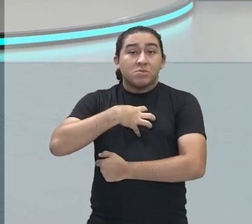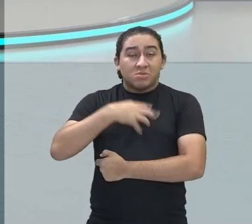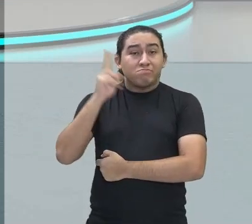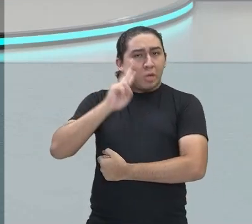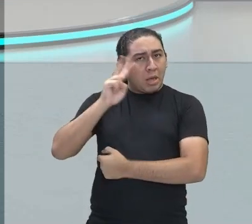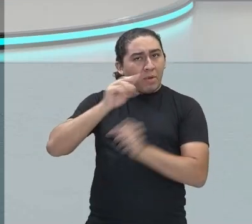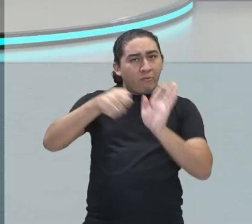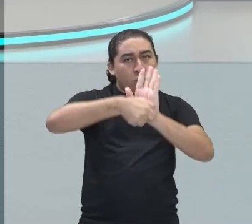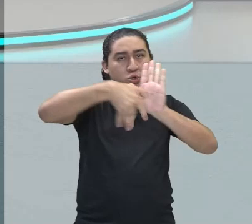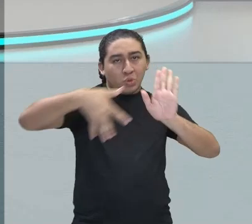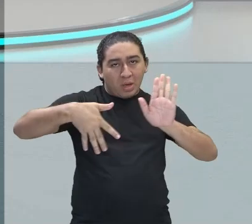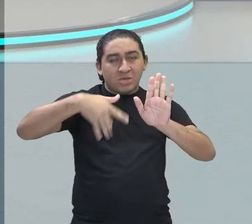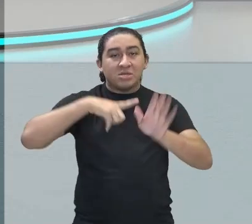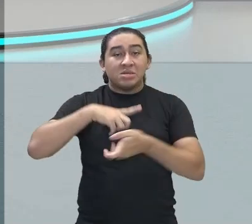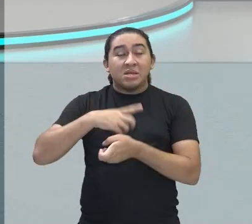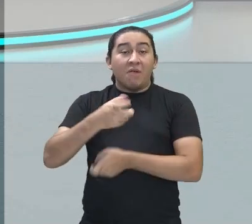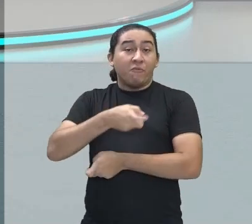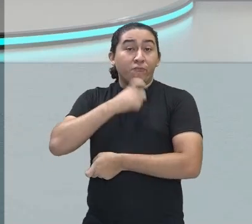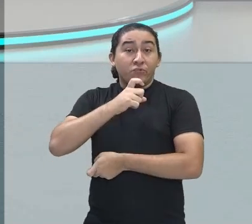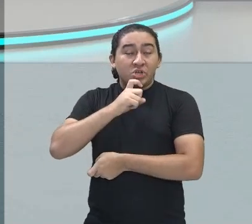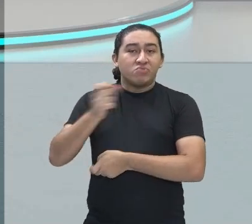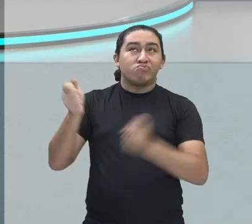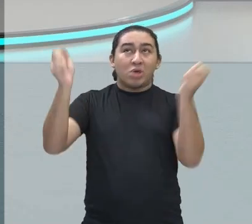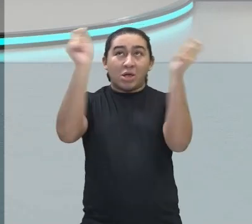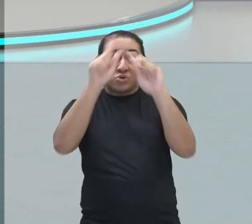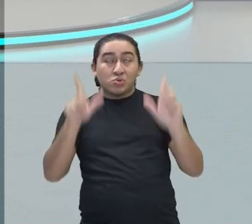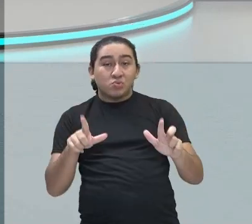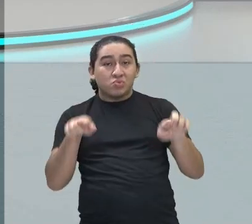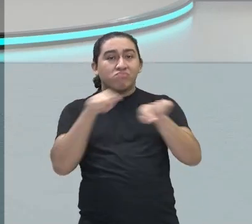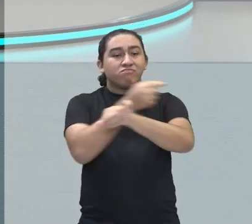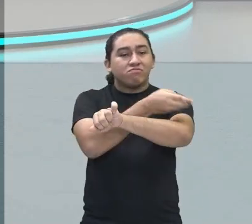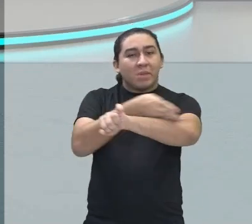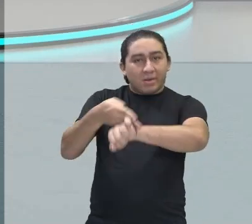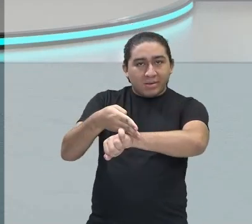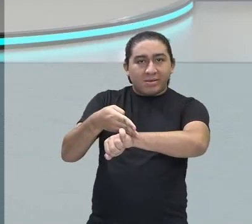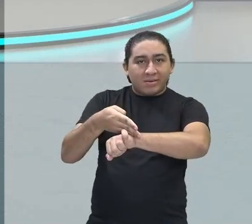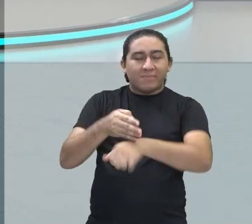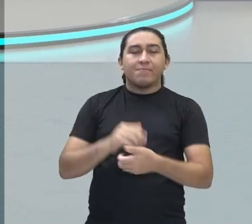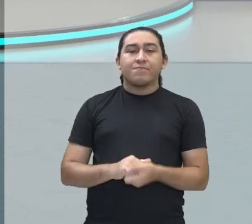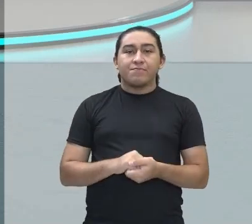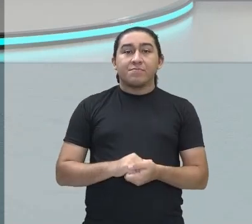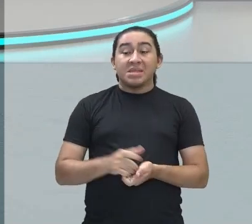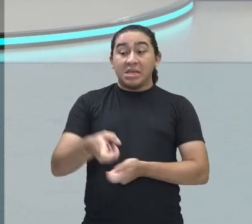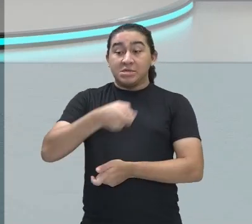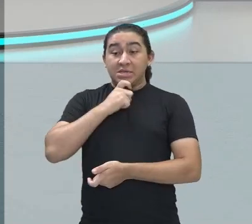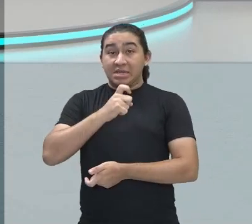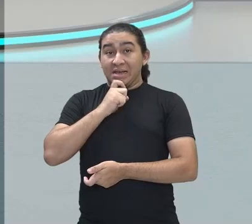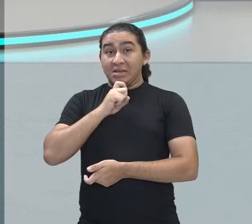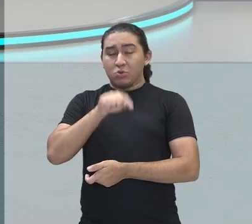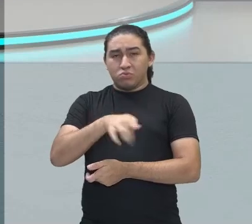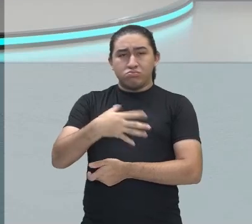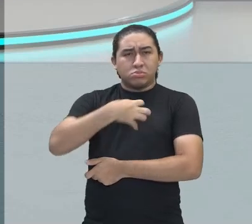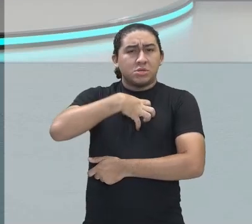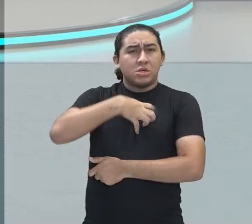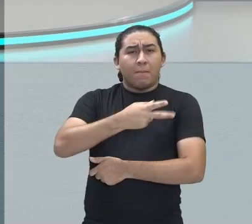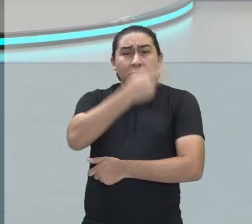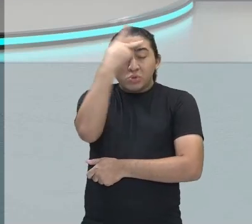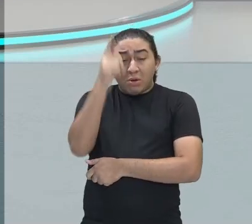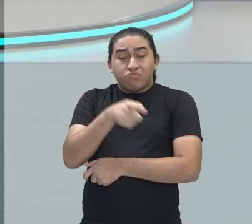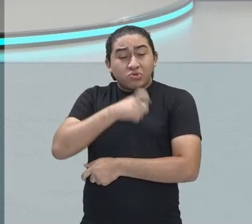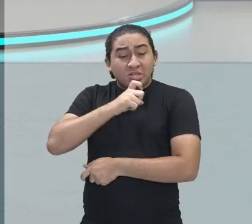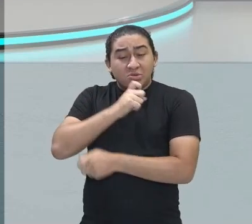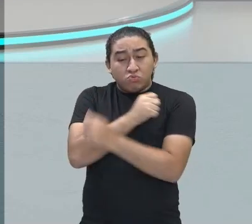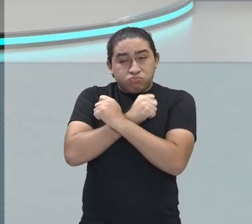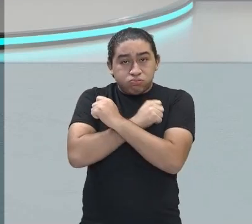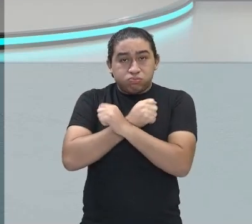início? Gelado, azuis e brancas. Então, gelado, para eu sentir o gelado, eu tenho que